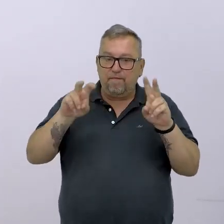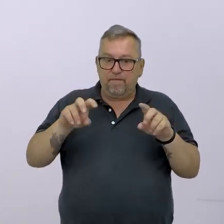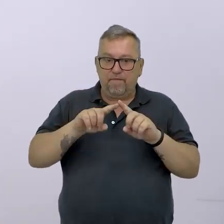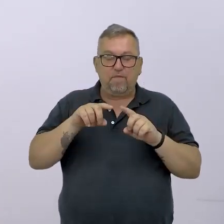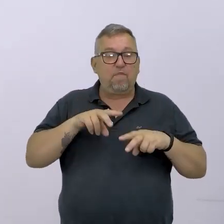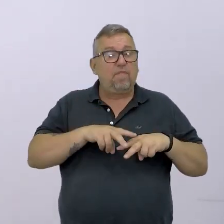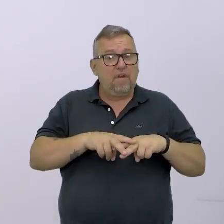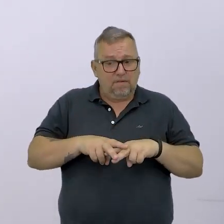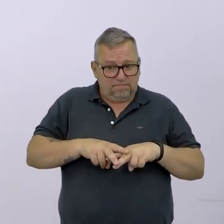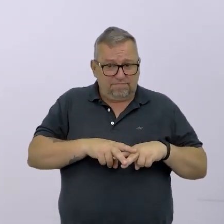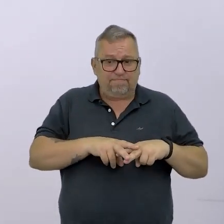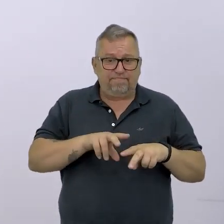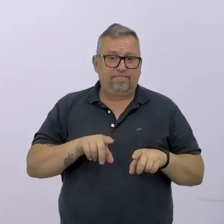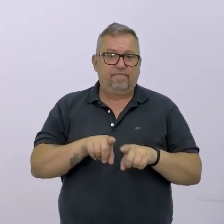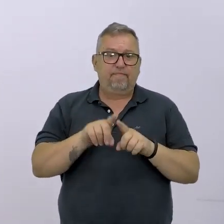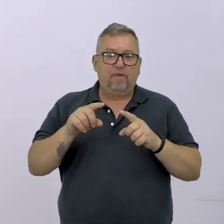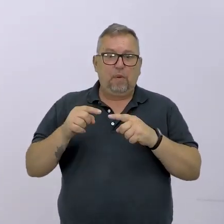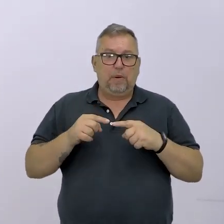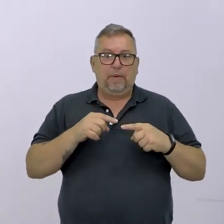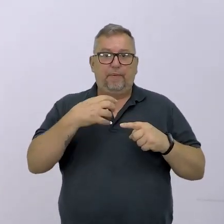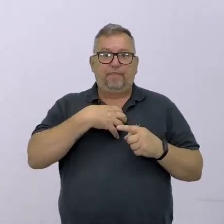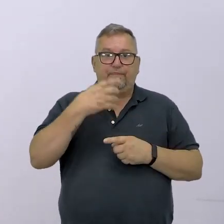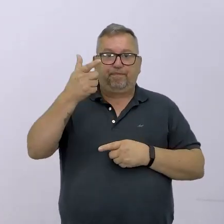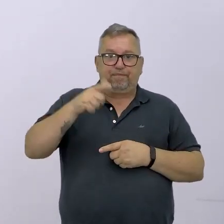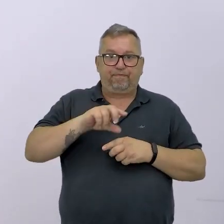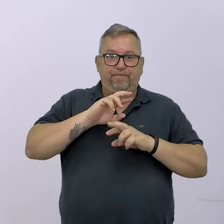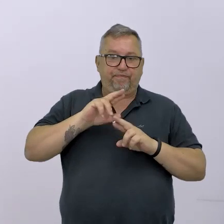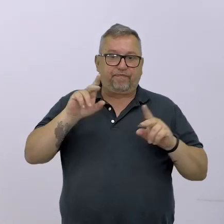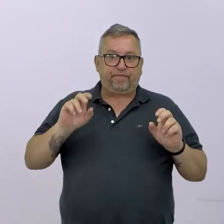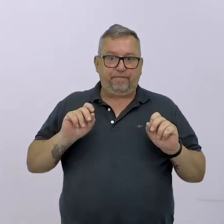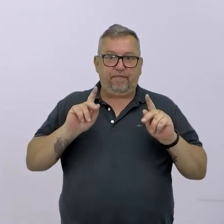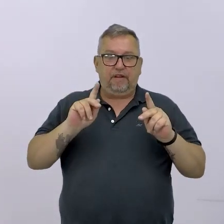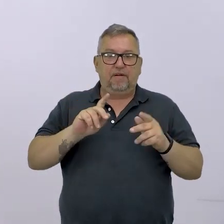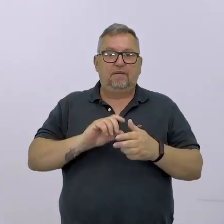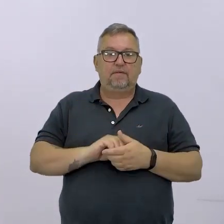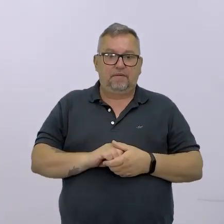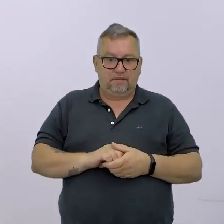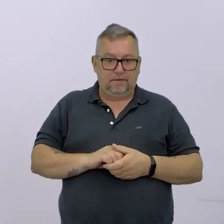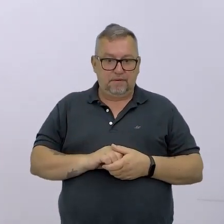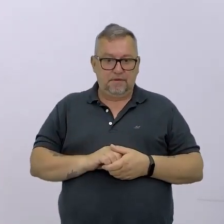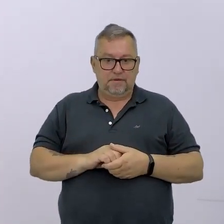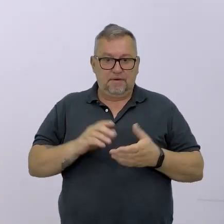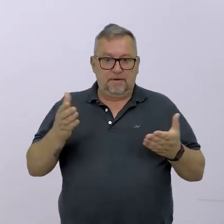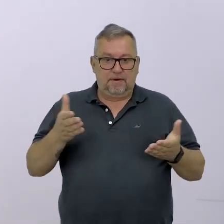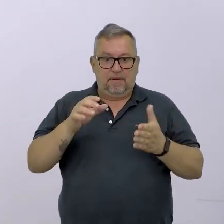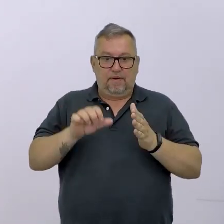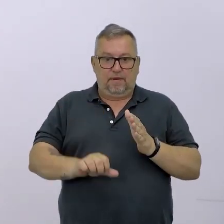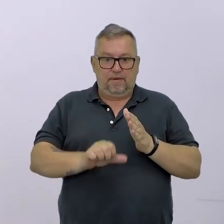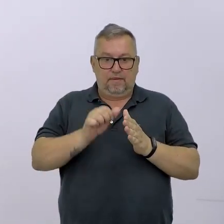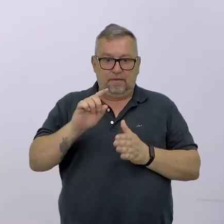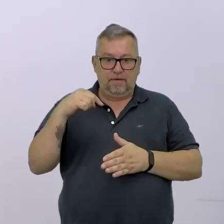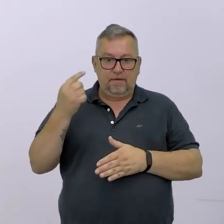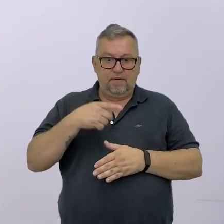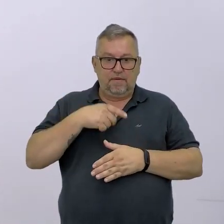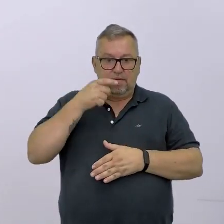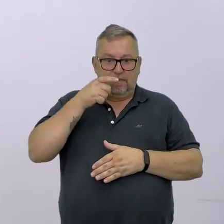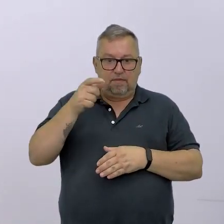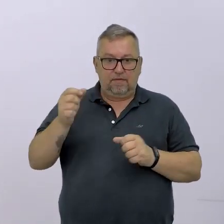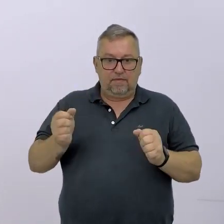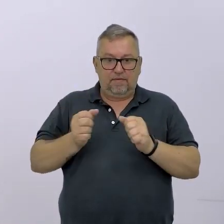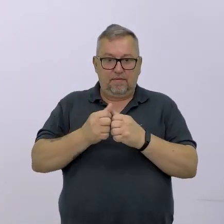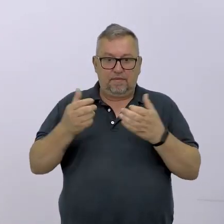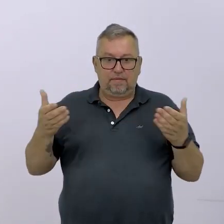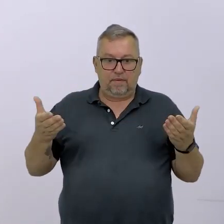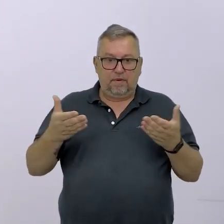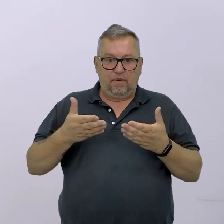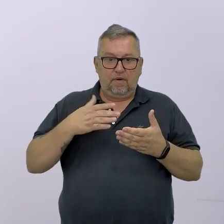vou relacioná-los de uma outra forma, portanto, tá certo? Então, a primeira questão que nós vamos ver de um dos assuntos que